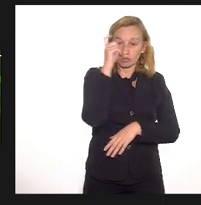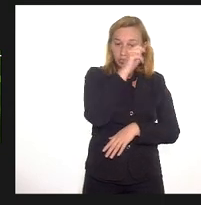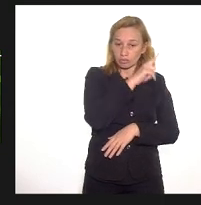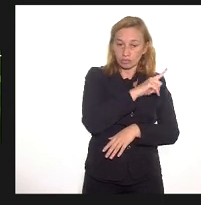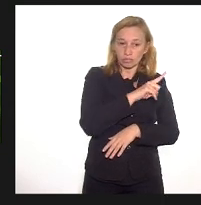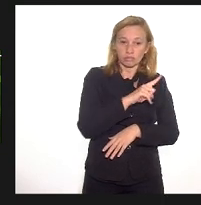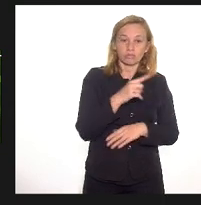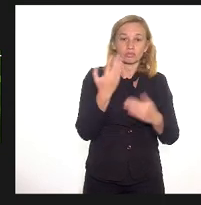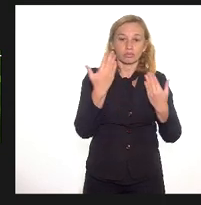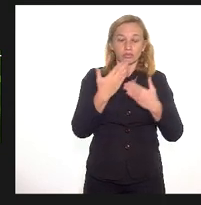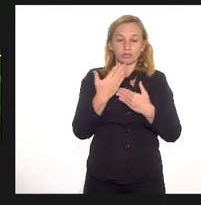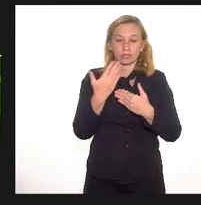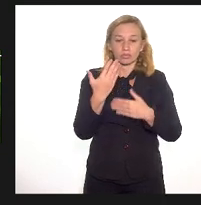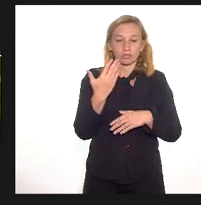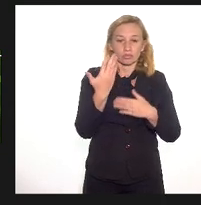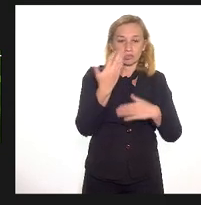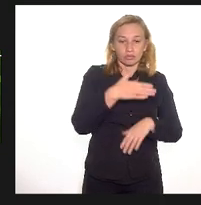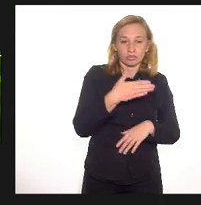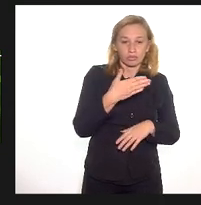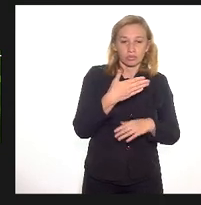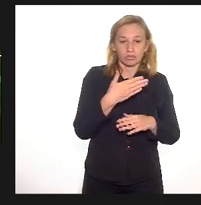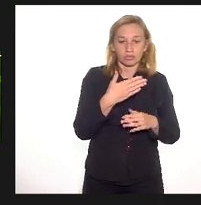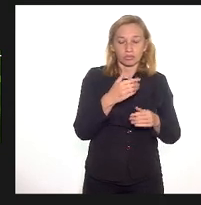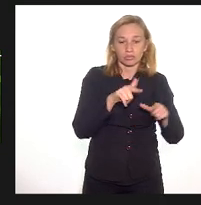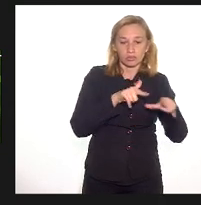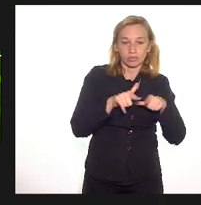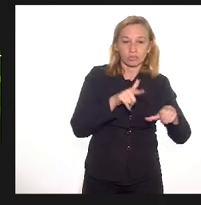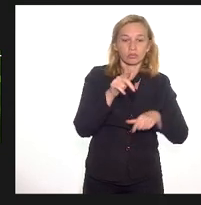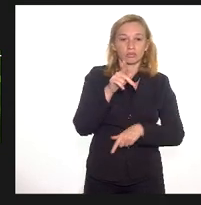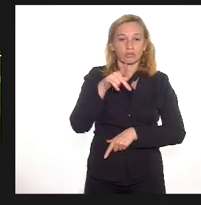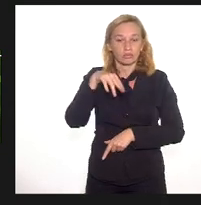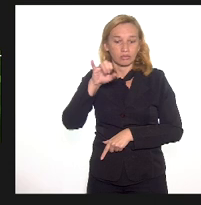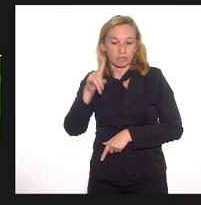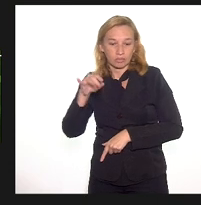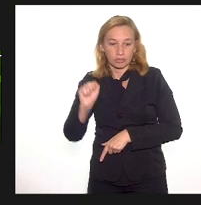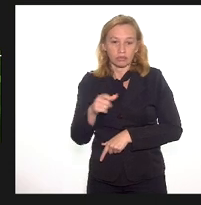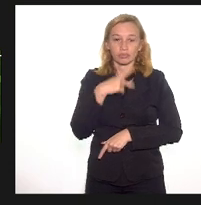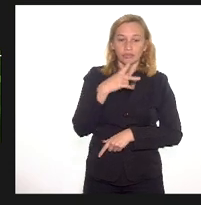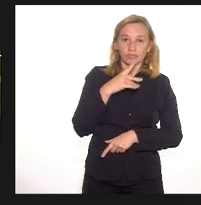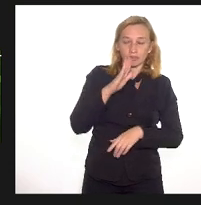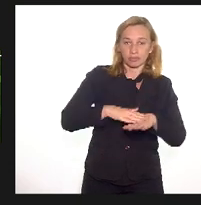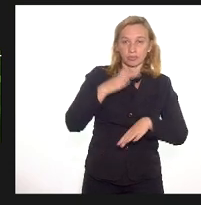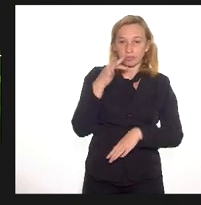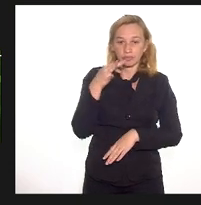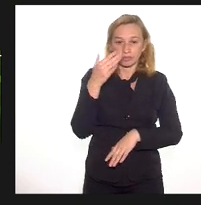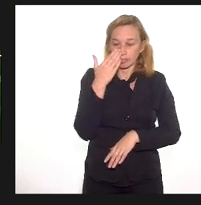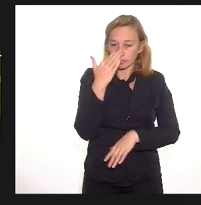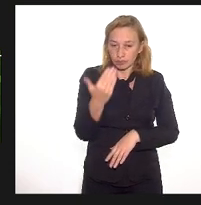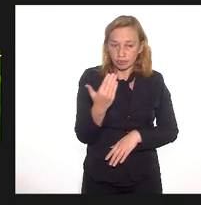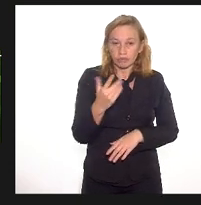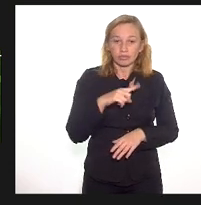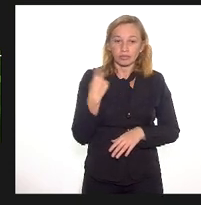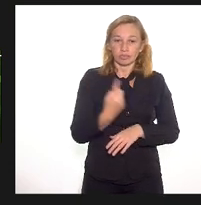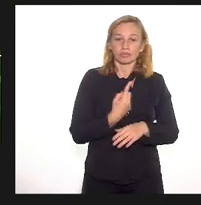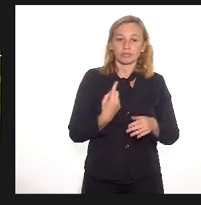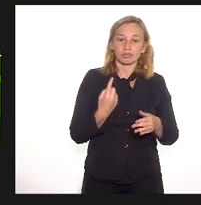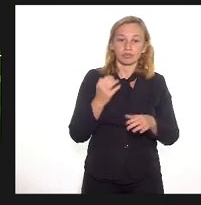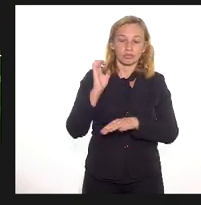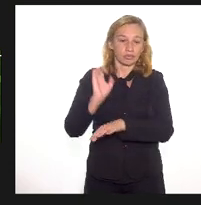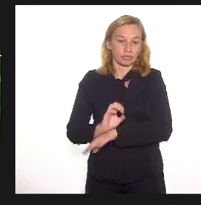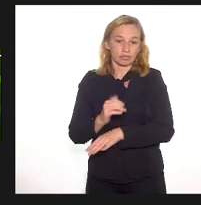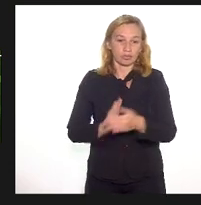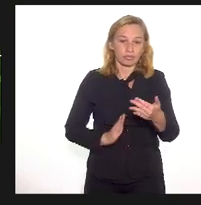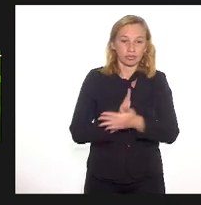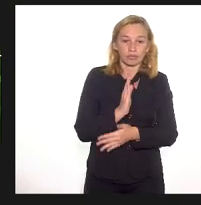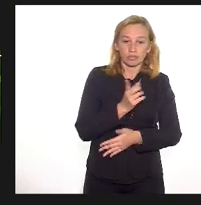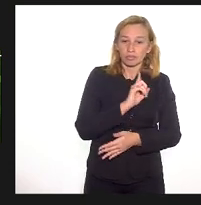da prova negativa é que, como eu vou mencionar mais à frente, nós éramos instados a provar que não